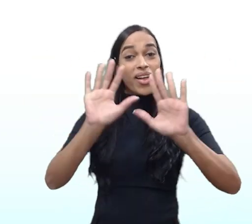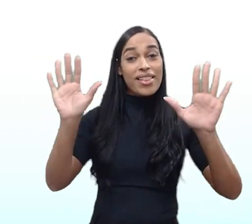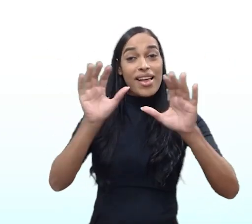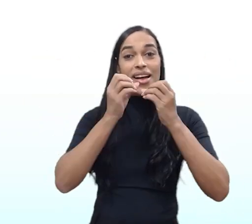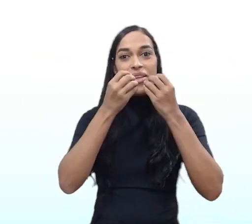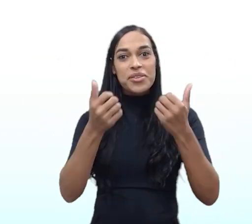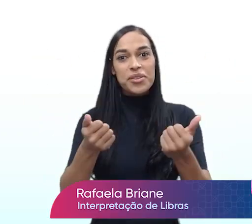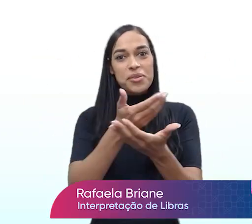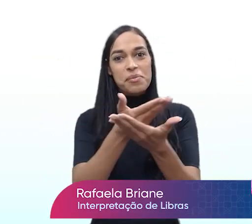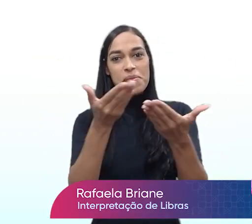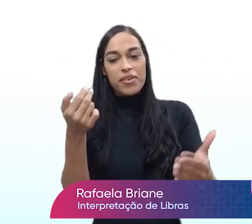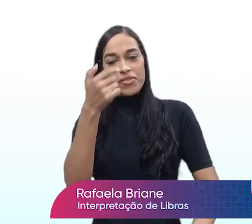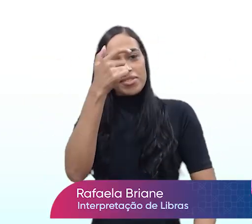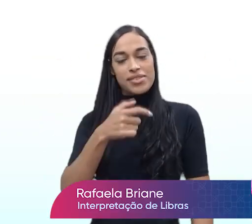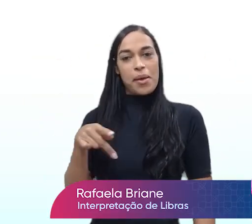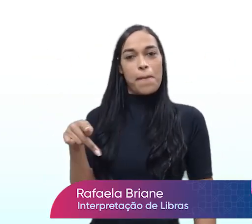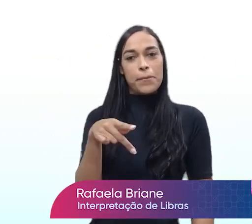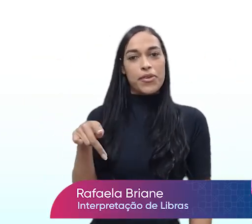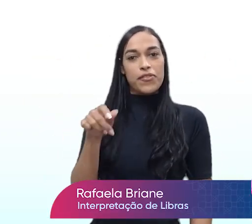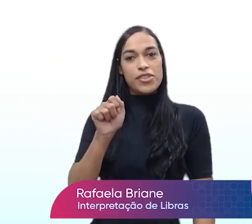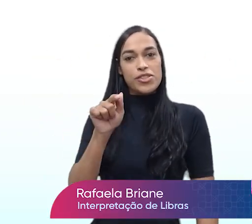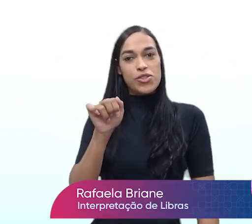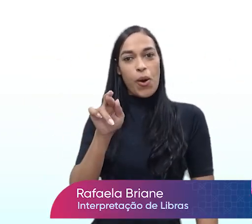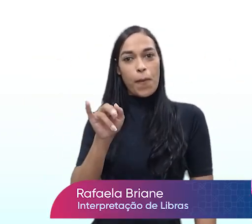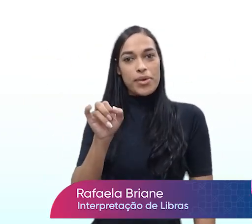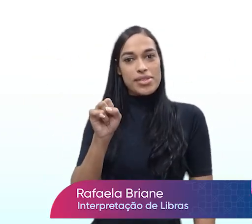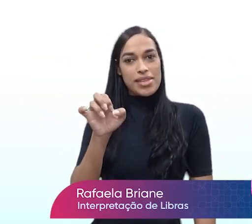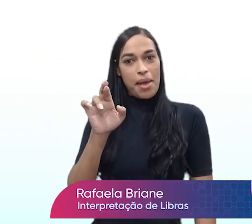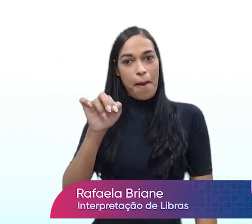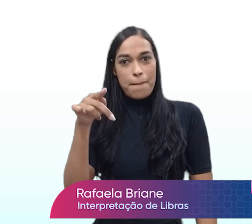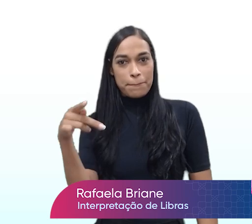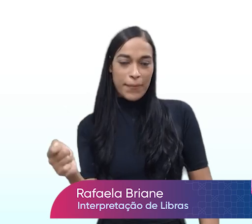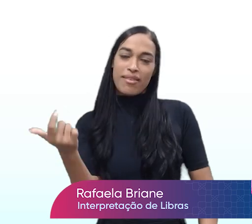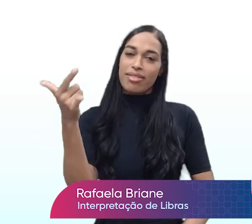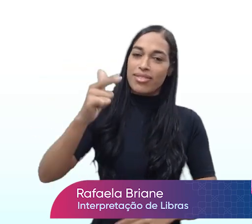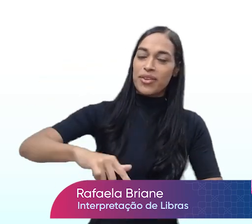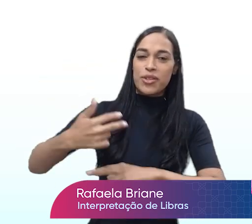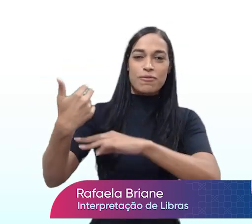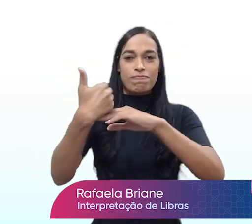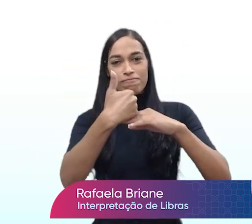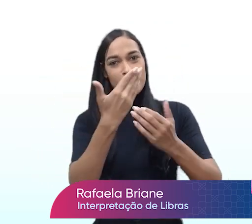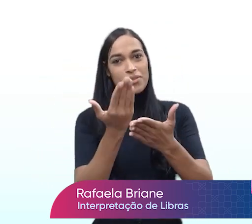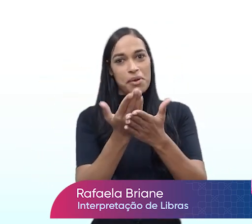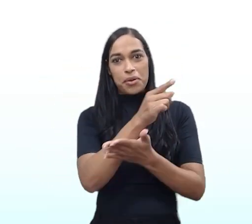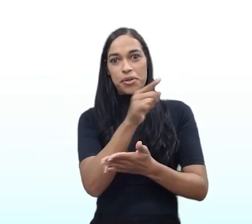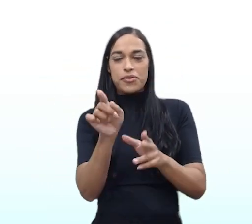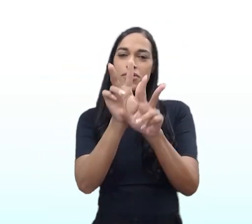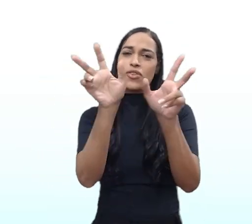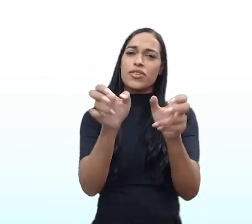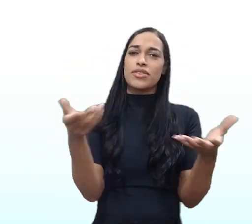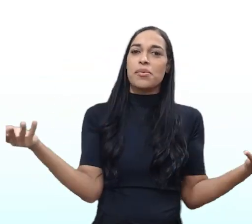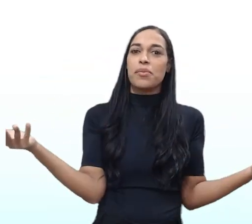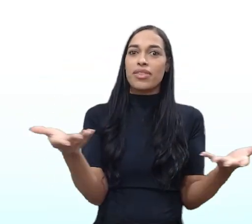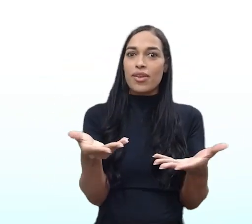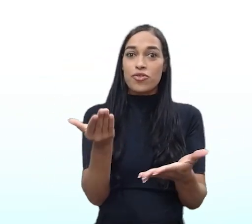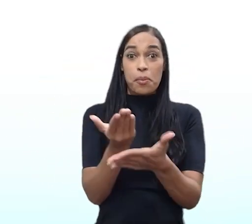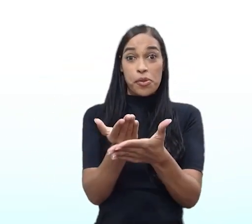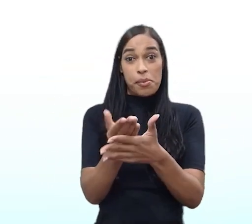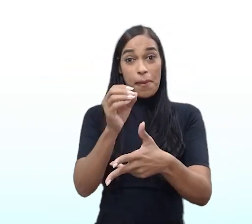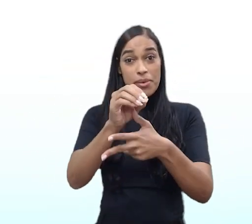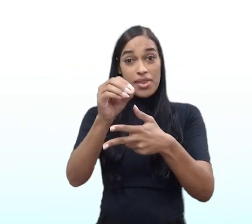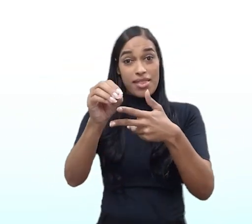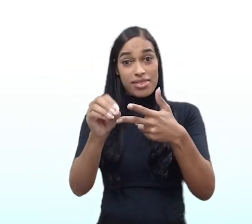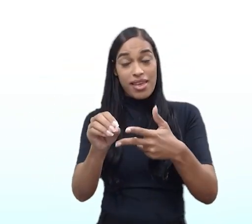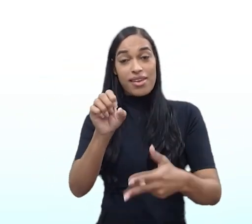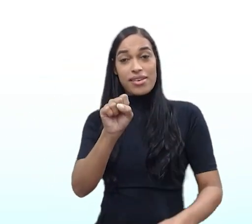Olá pessoal, tudo bem? Professor Almir Serpa aqui de volta para mais uma videoaula com vocês. Nosso tema de hoje para o Prepara